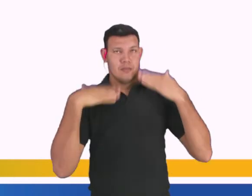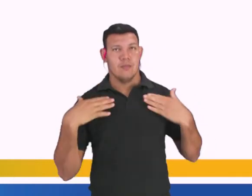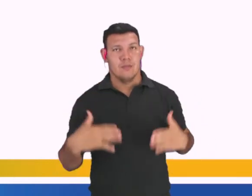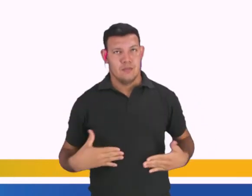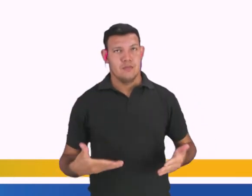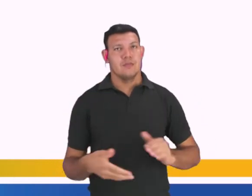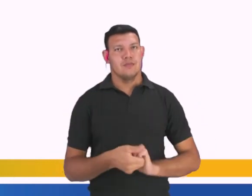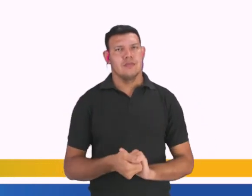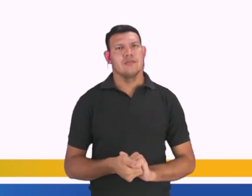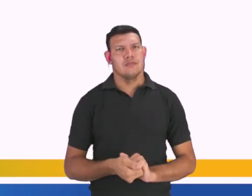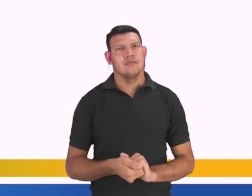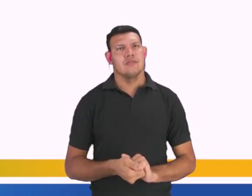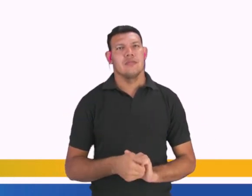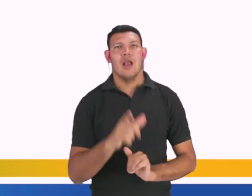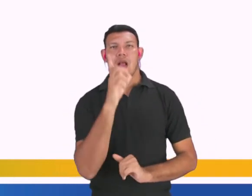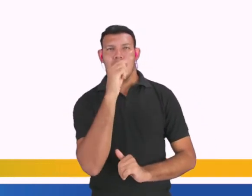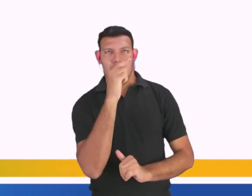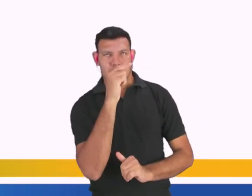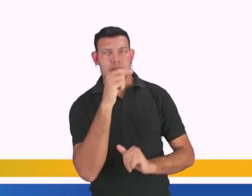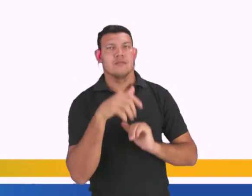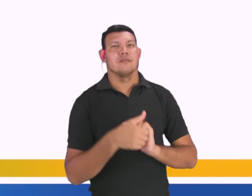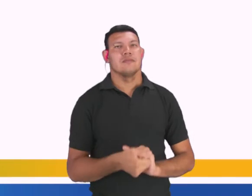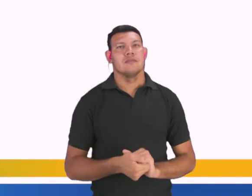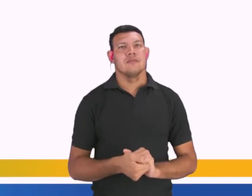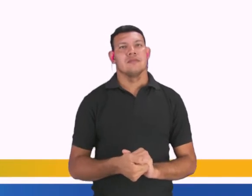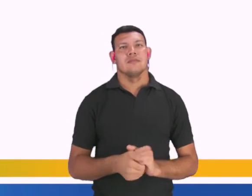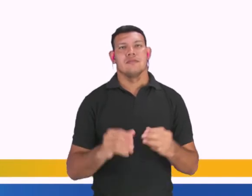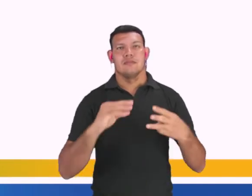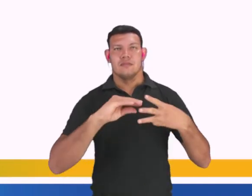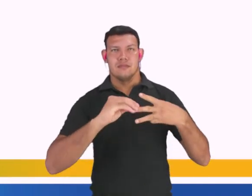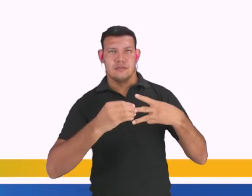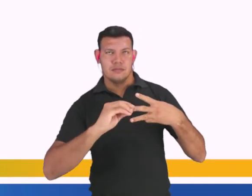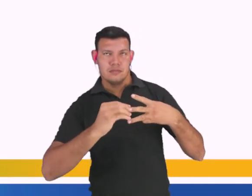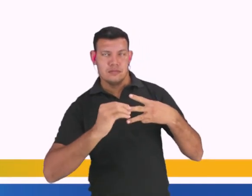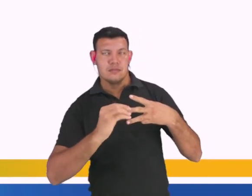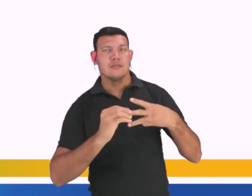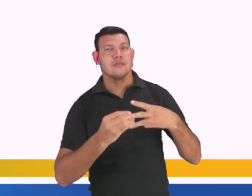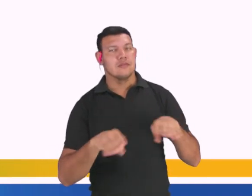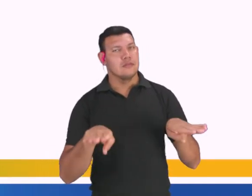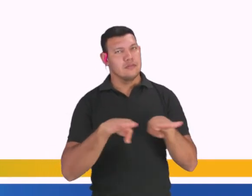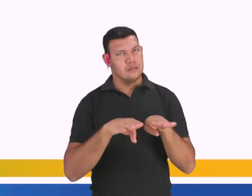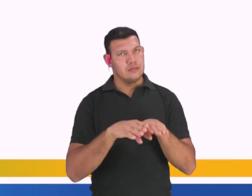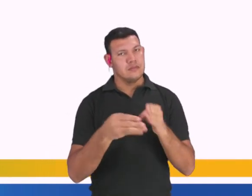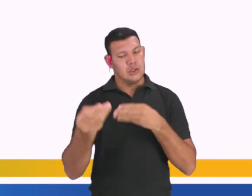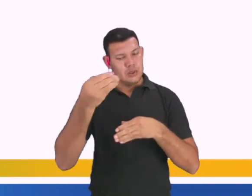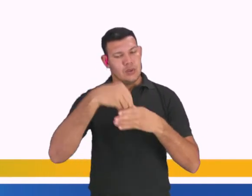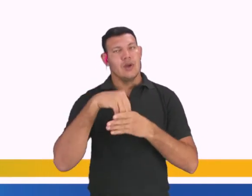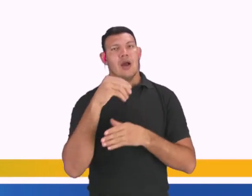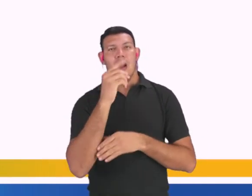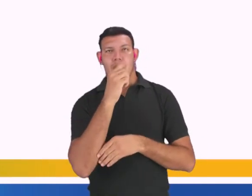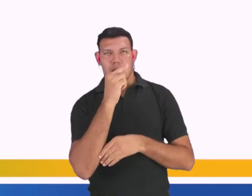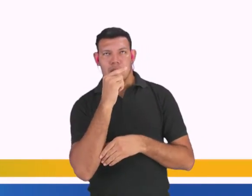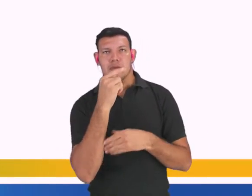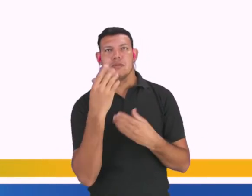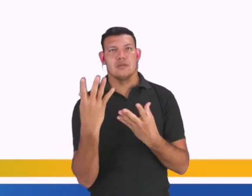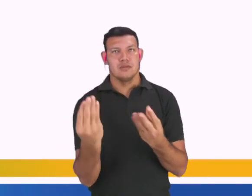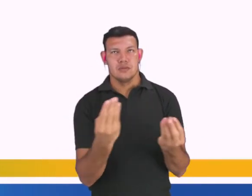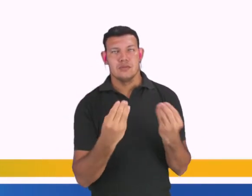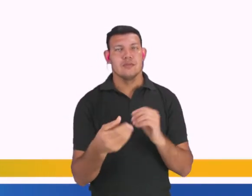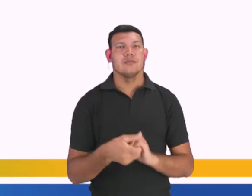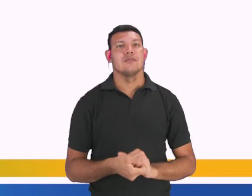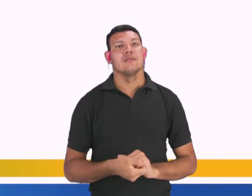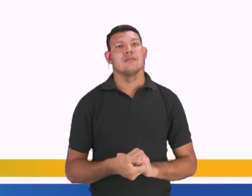tem muita formação de água, a composição celular, ela se mobiliza muito pela água, os sais minerais, você percebe que só é